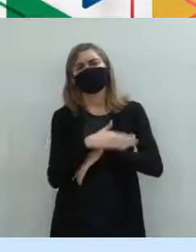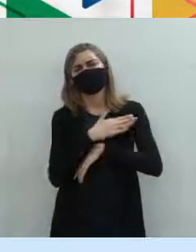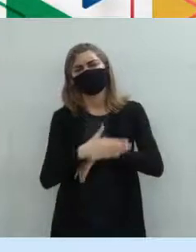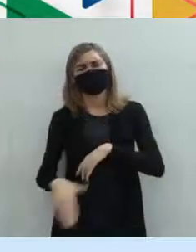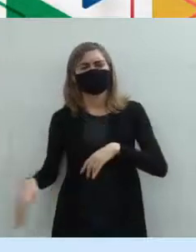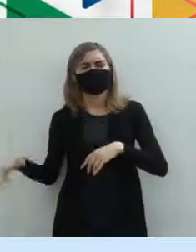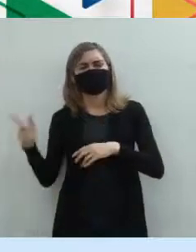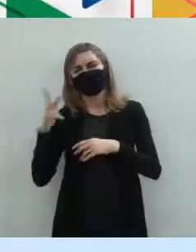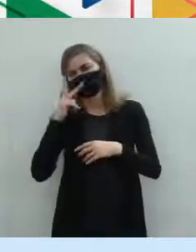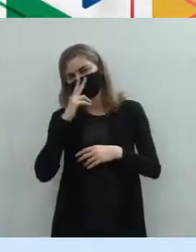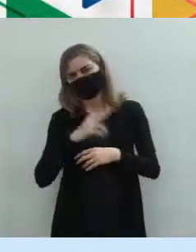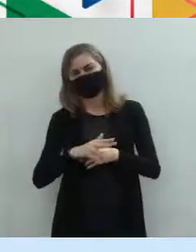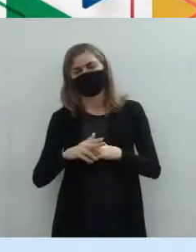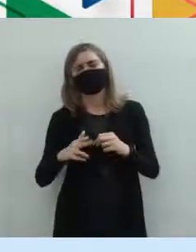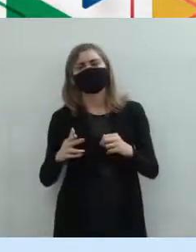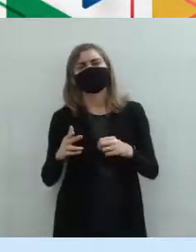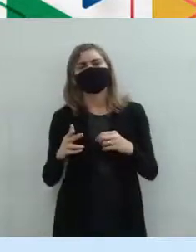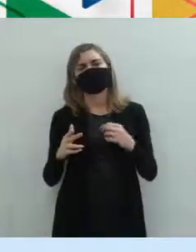da